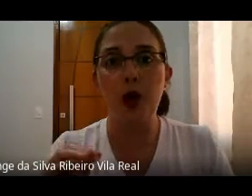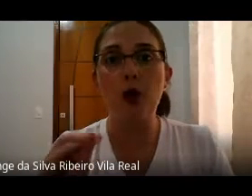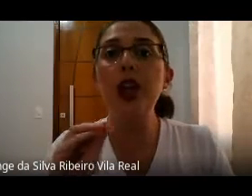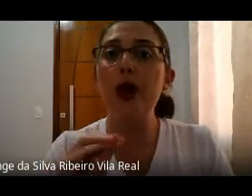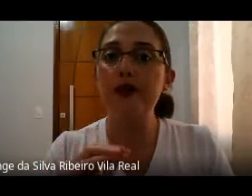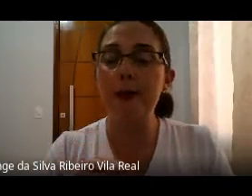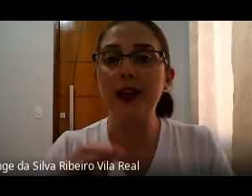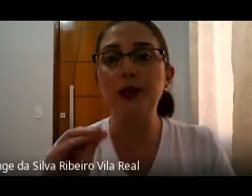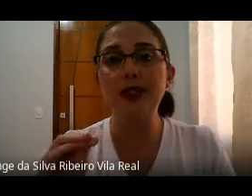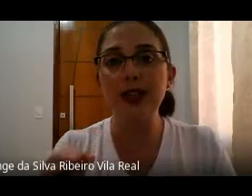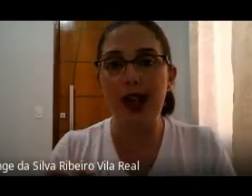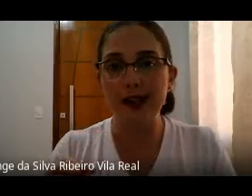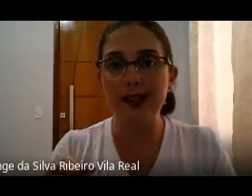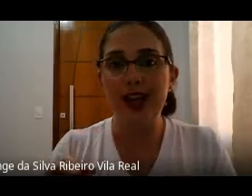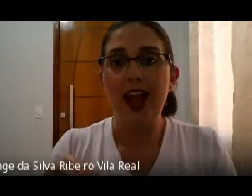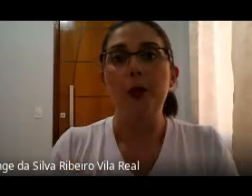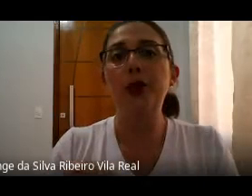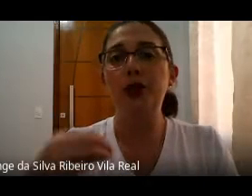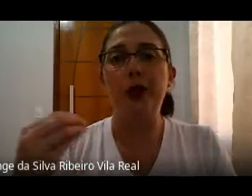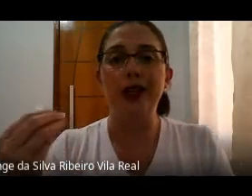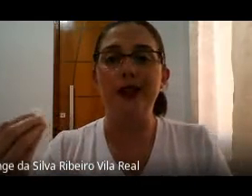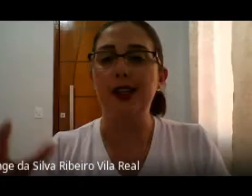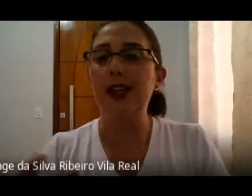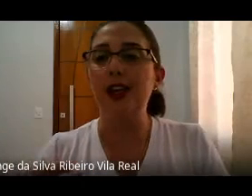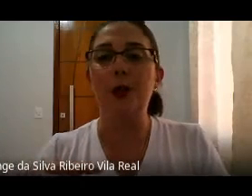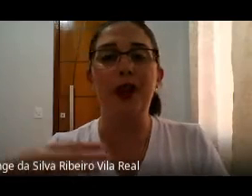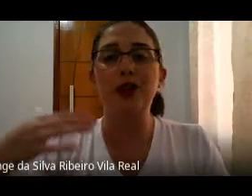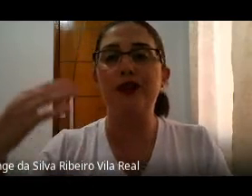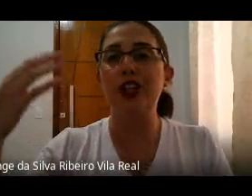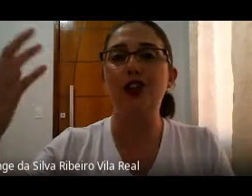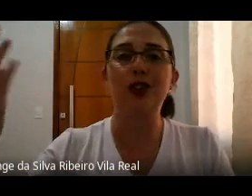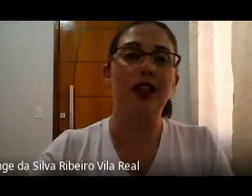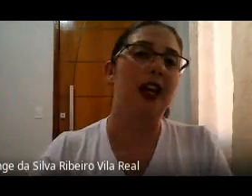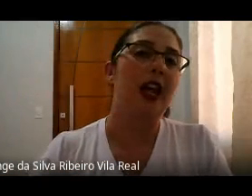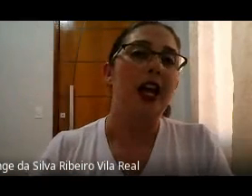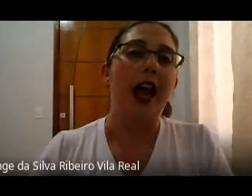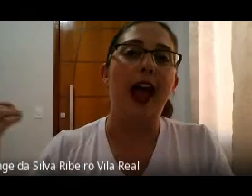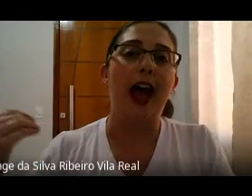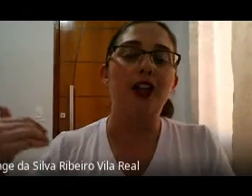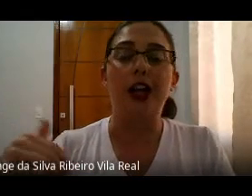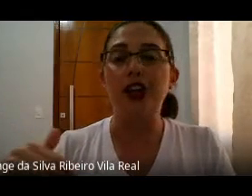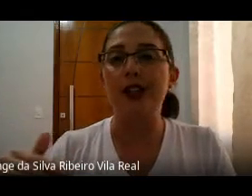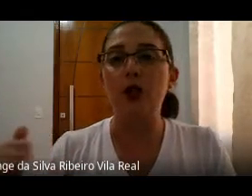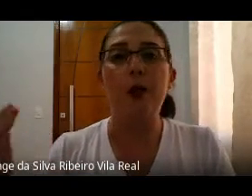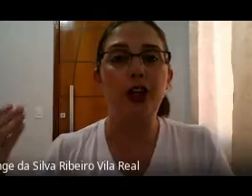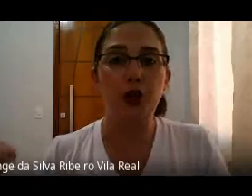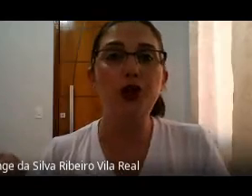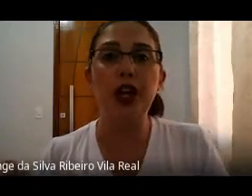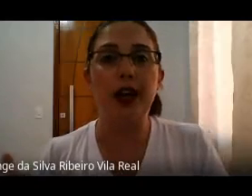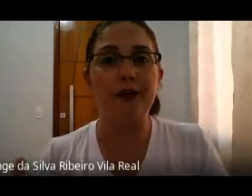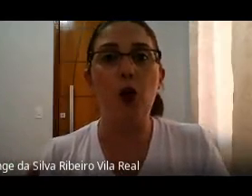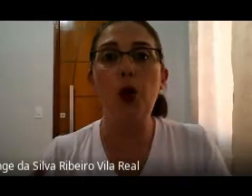alfabeto manual, que é o alfabeto em sinais. Muito conhecido pelos vídeos que artistas como